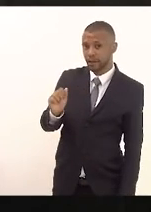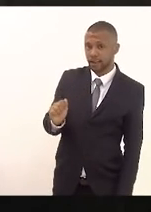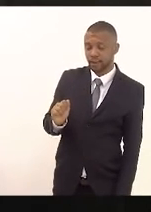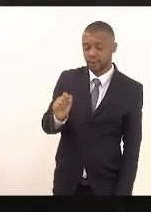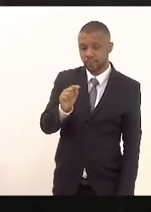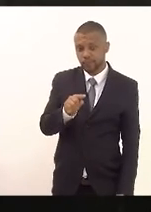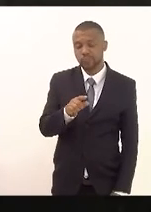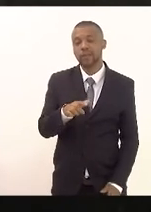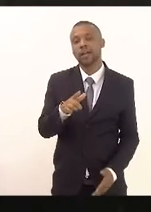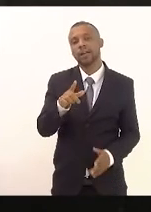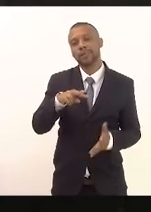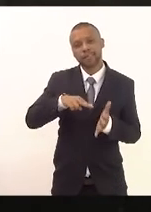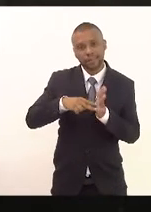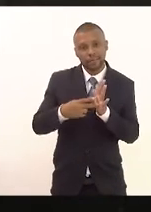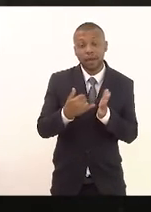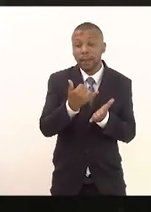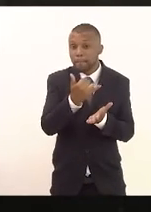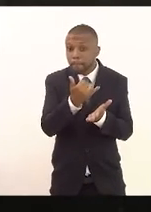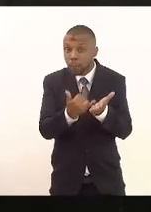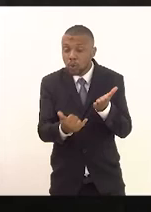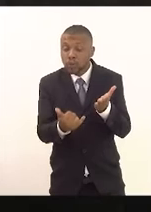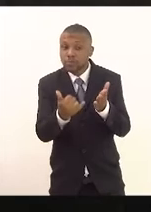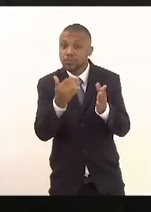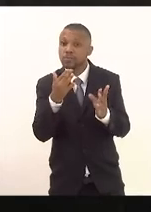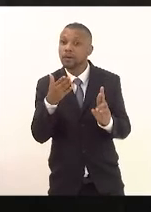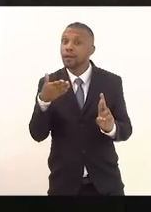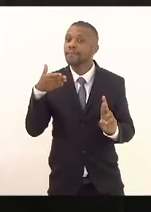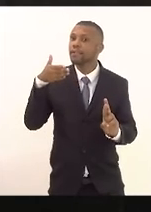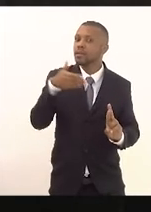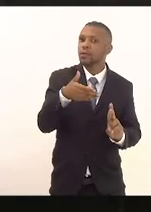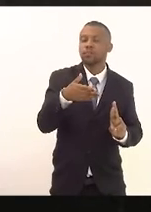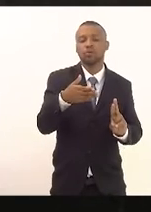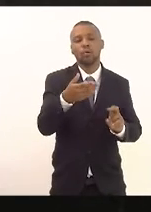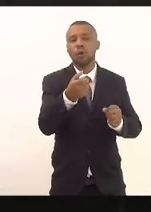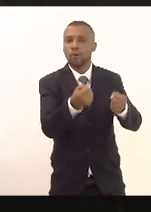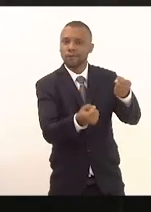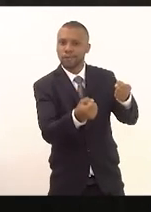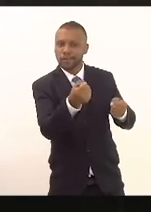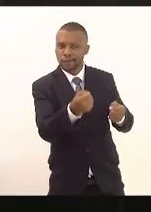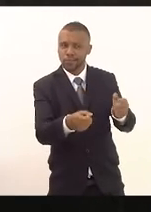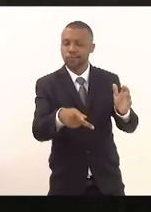e quem imposto sobre a propriedade do veículo automotor